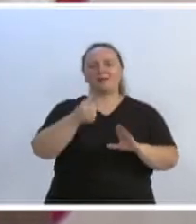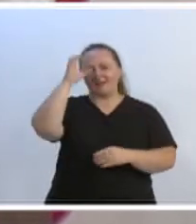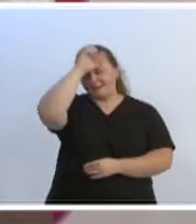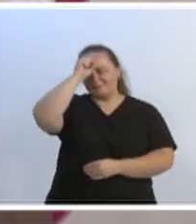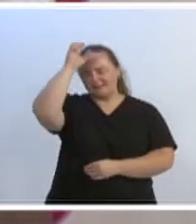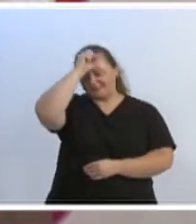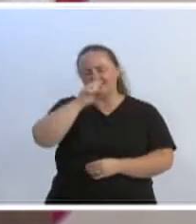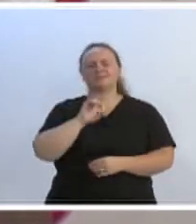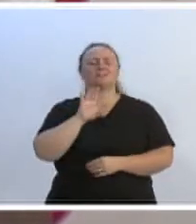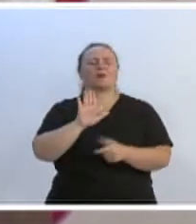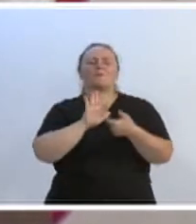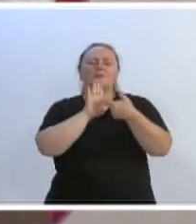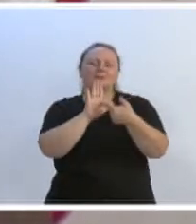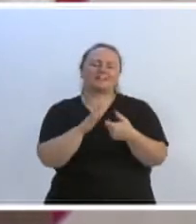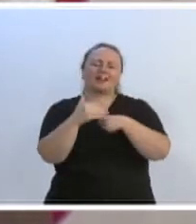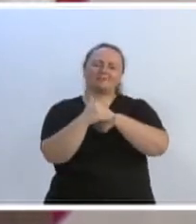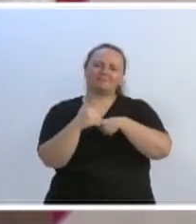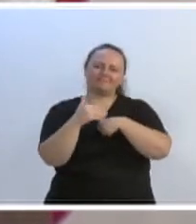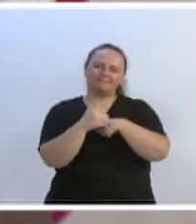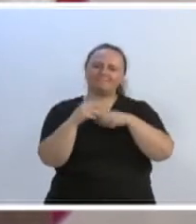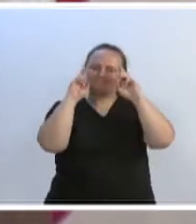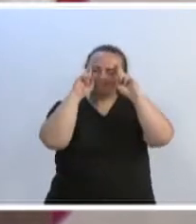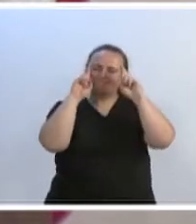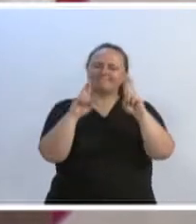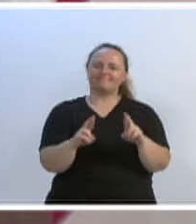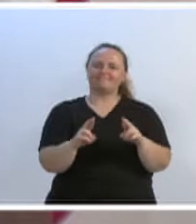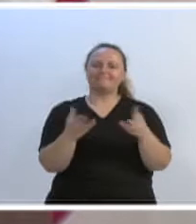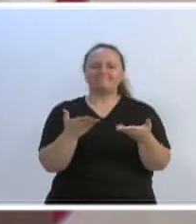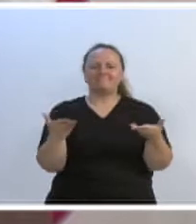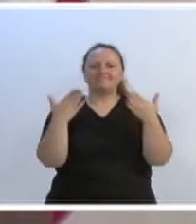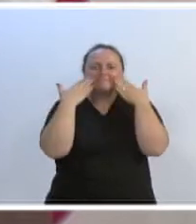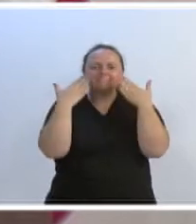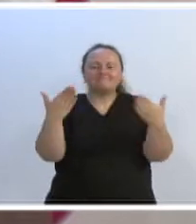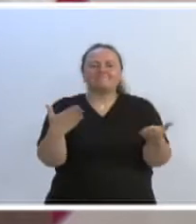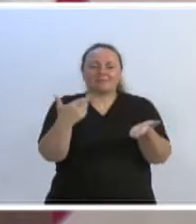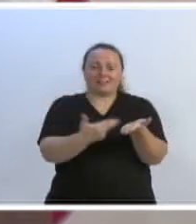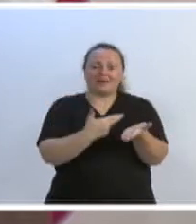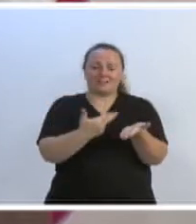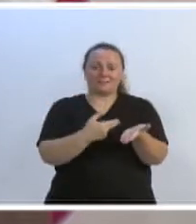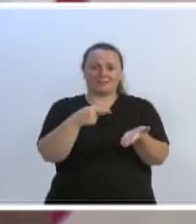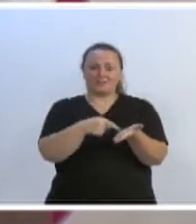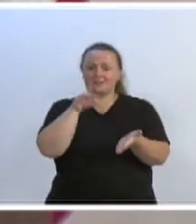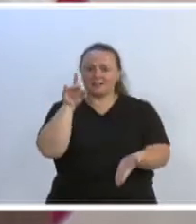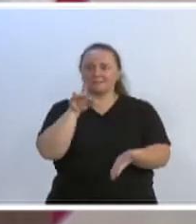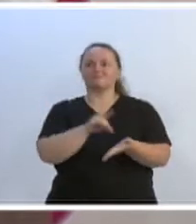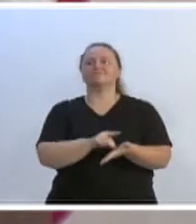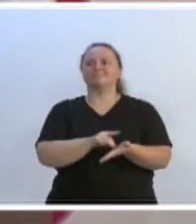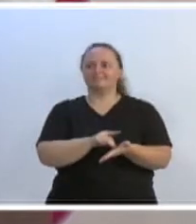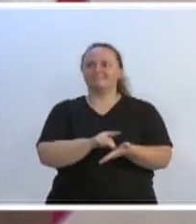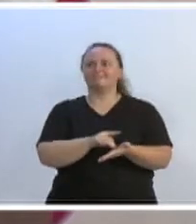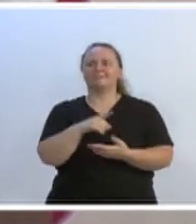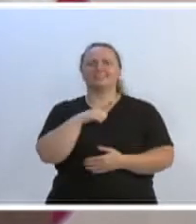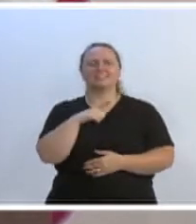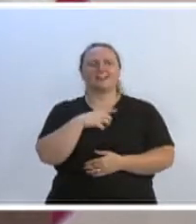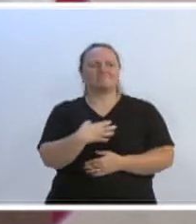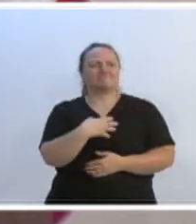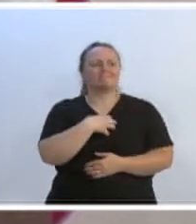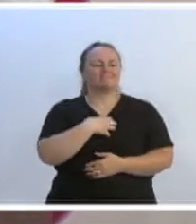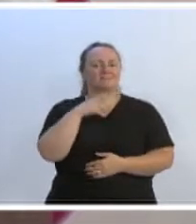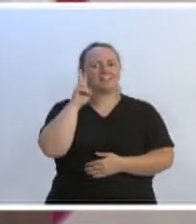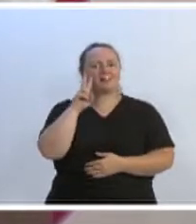mandato tive a oportunidade de ter à frente das questões da construção da política cultural do município, competente vereador Silvio